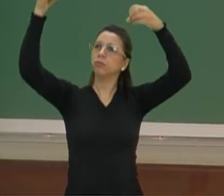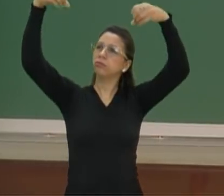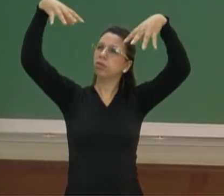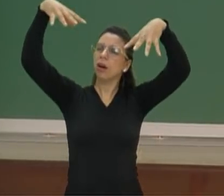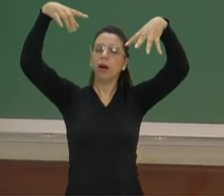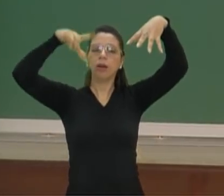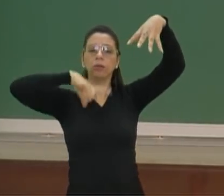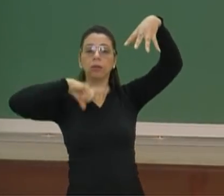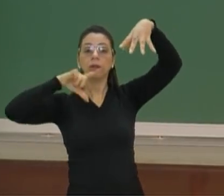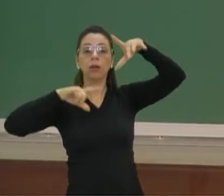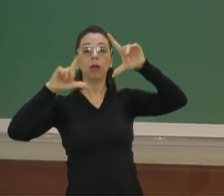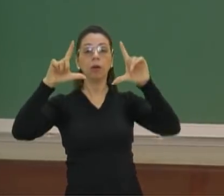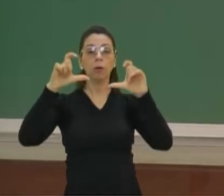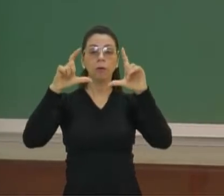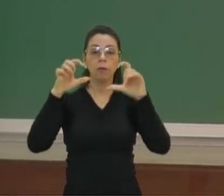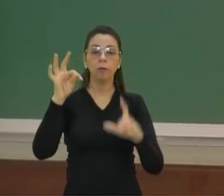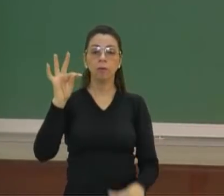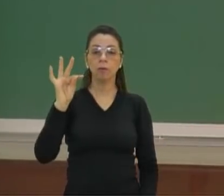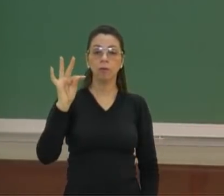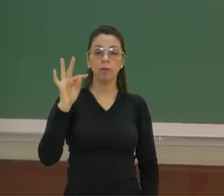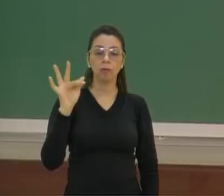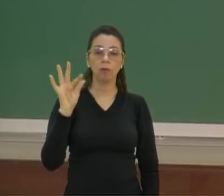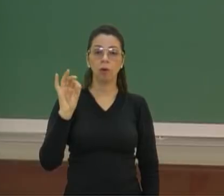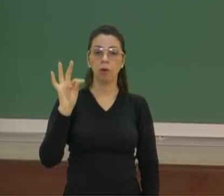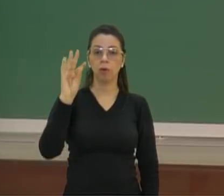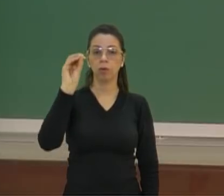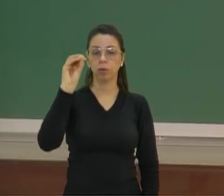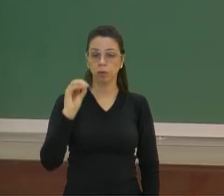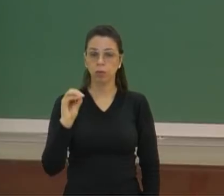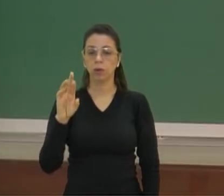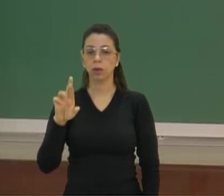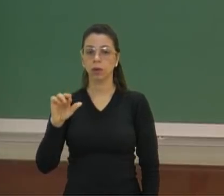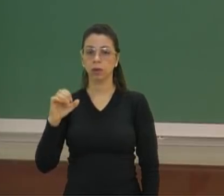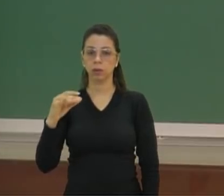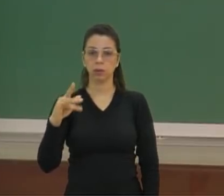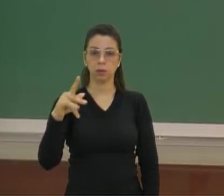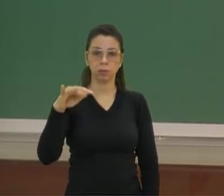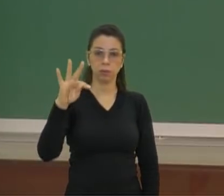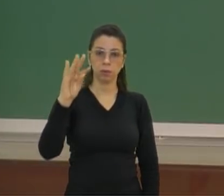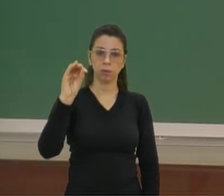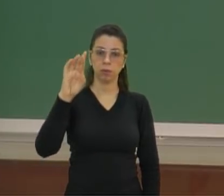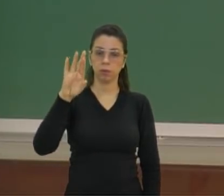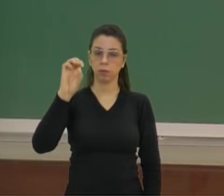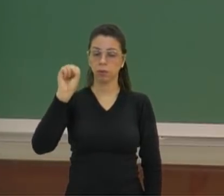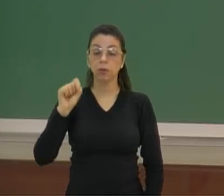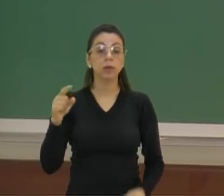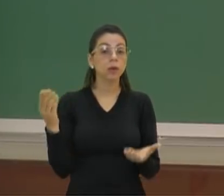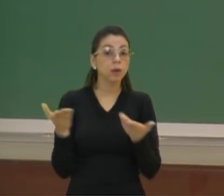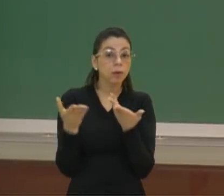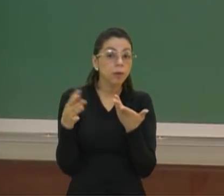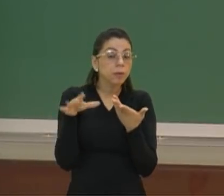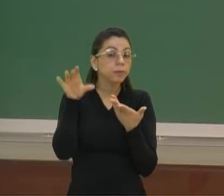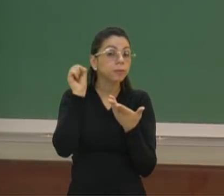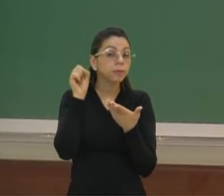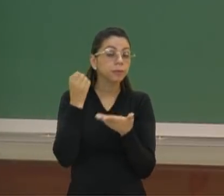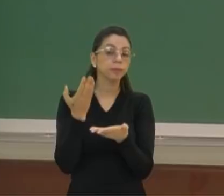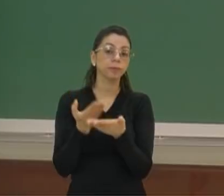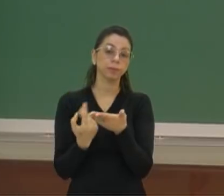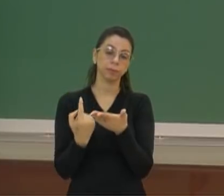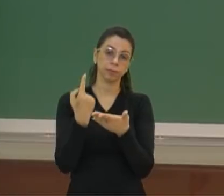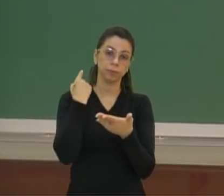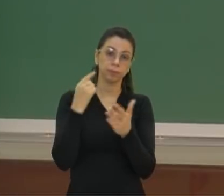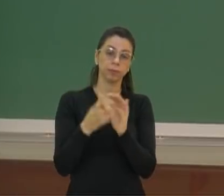sala. Luz, fotorreceptores. E por último, na audição, que a gente estudou na aula passada,